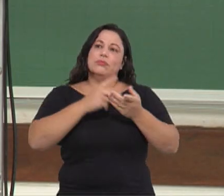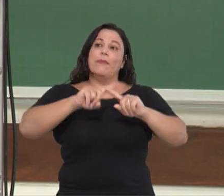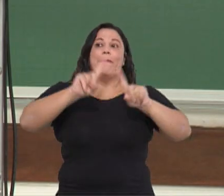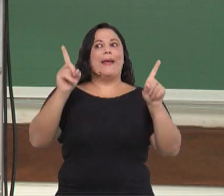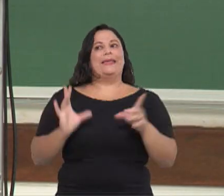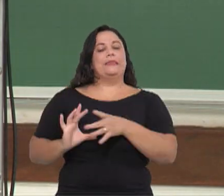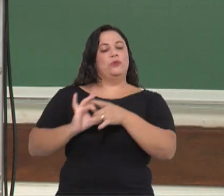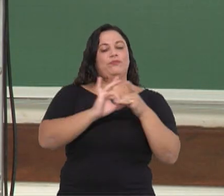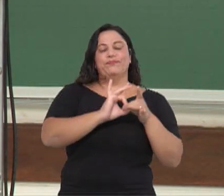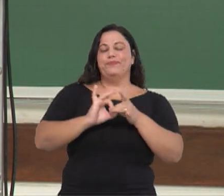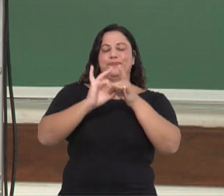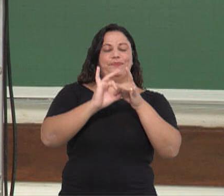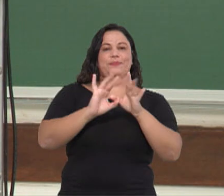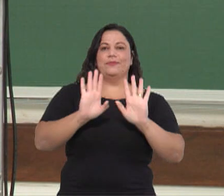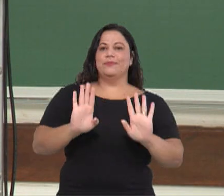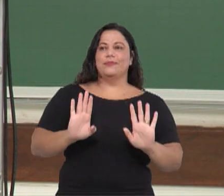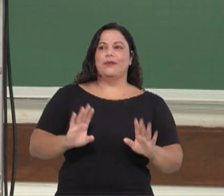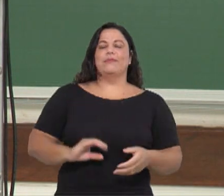jornalístico, ok?